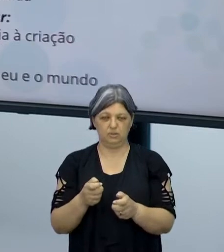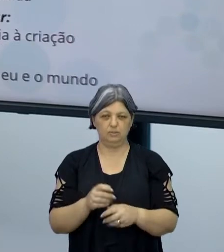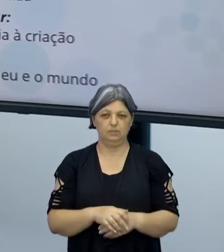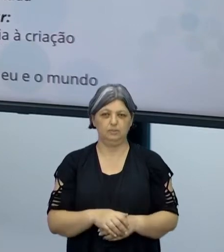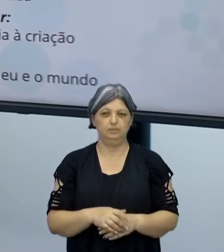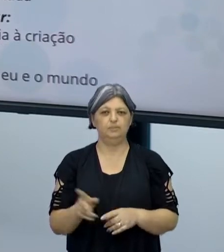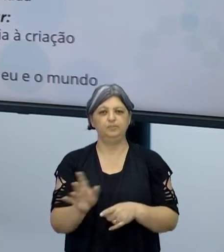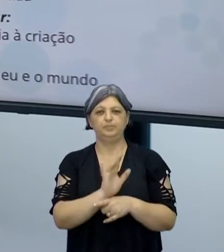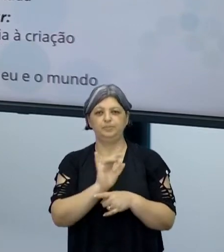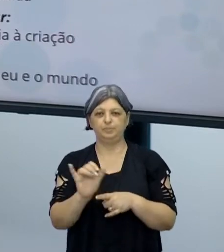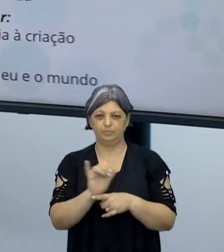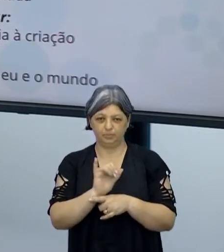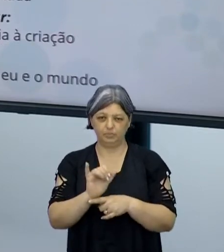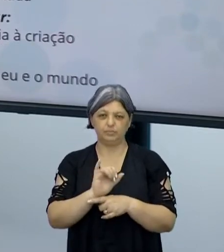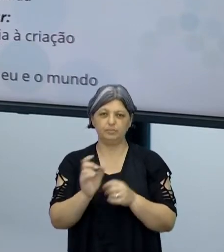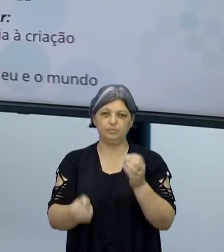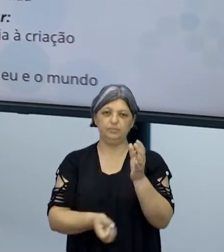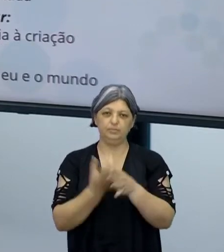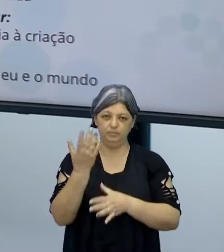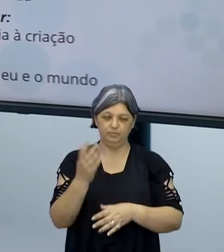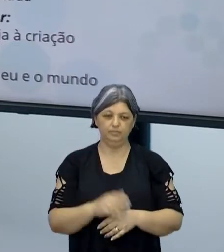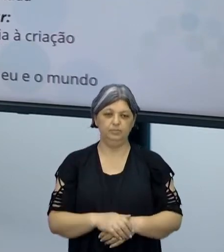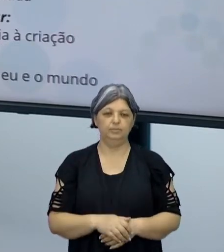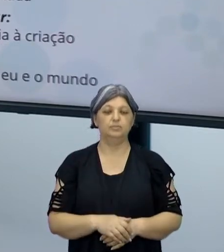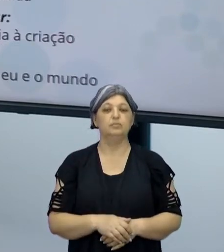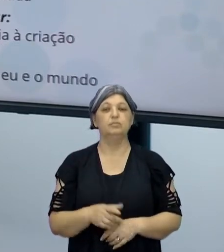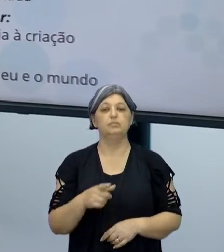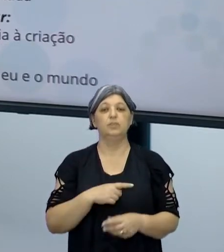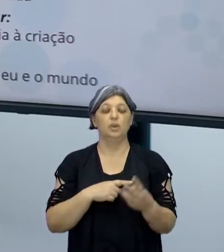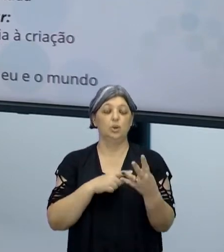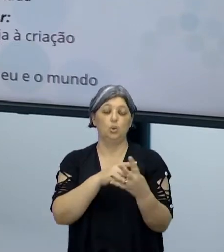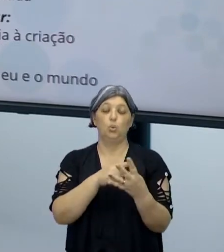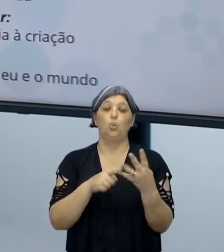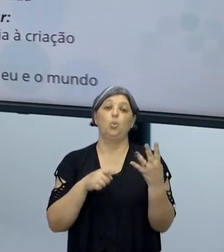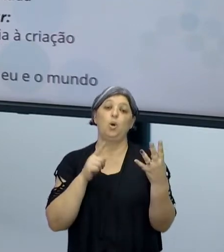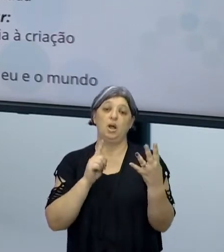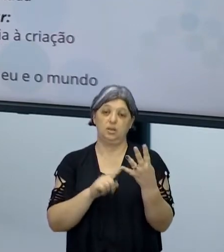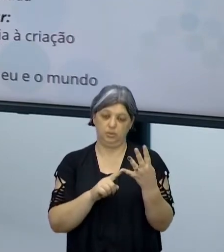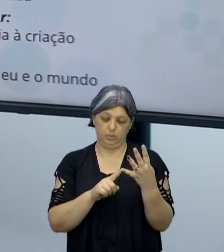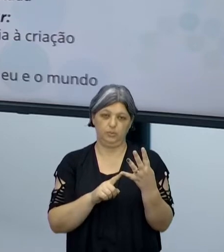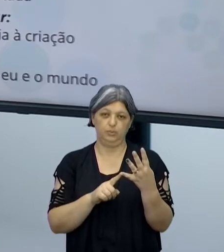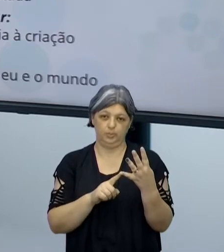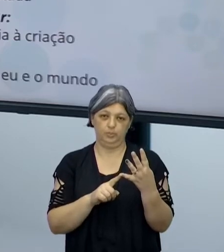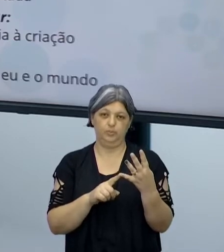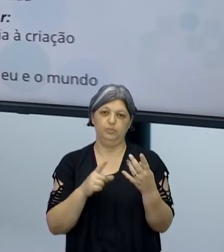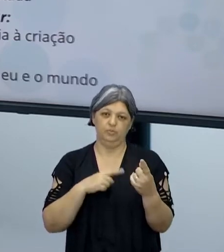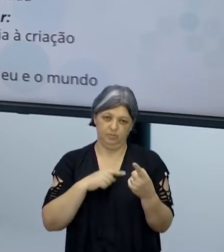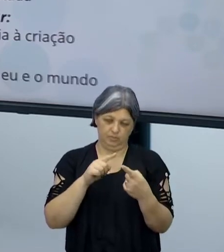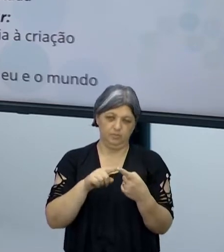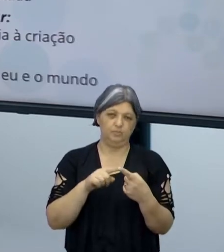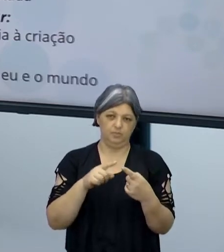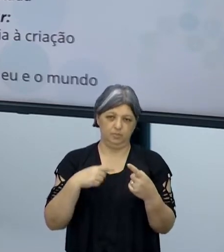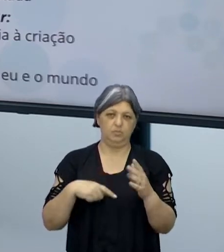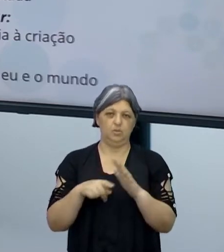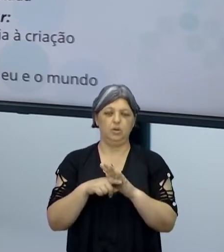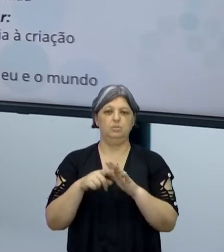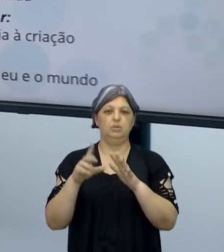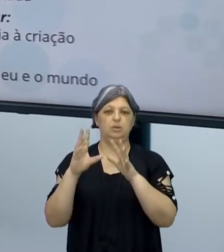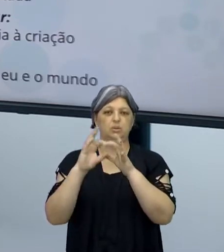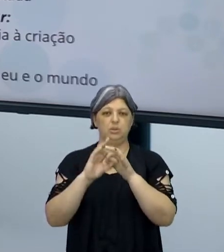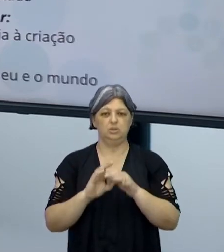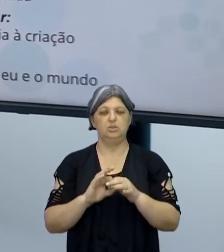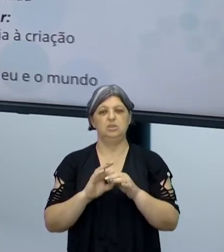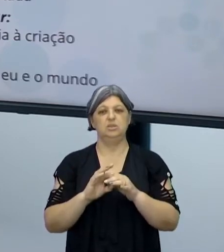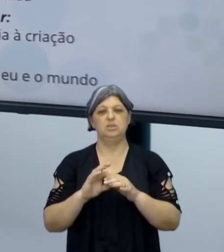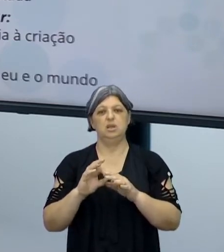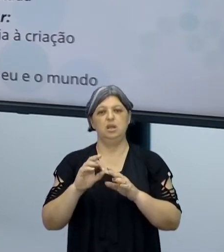da estratégia à criação, e nós temos aí 4 componentes. Um deles é esse aqui, Conexões Lógicas,